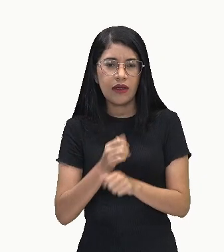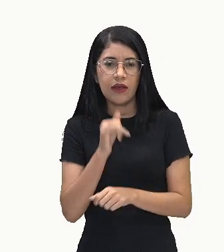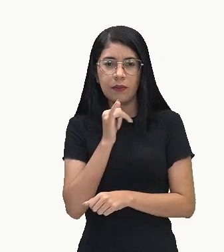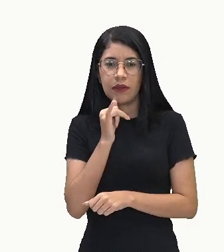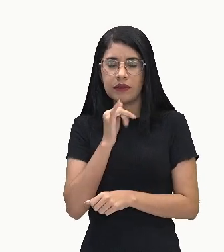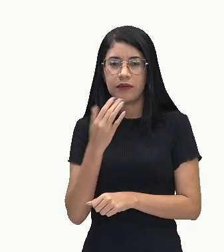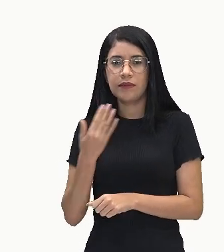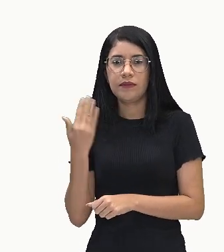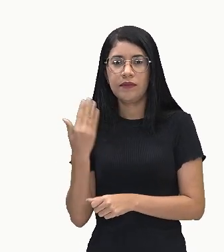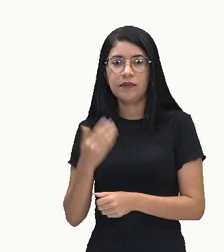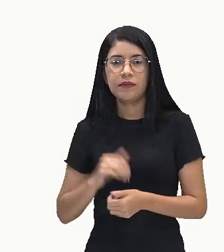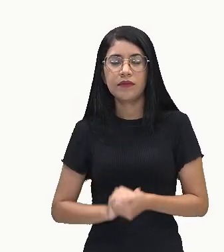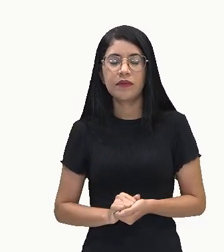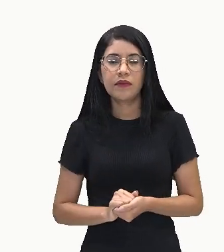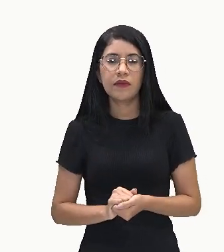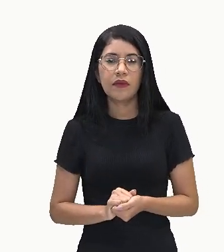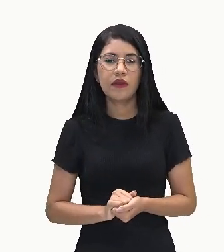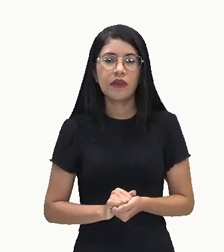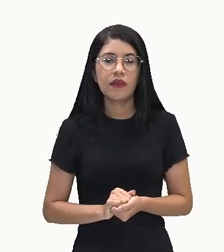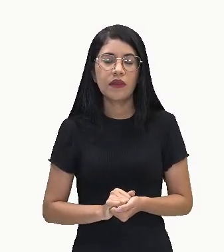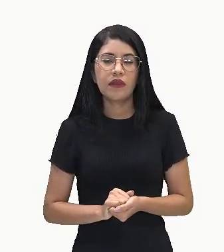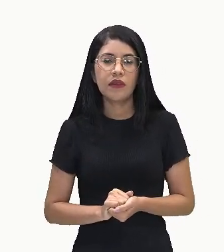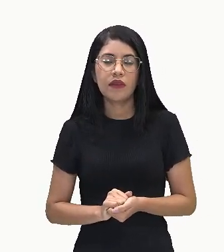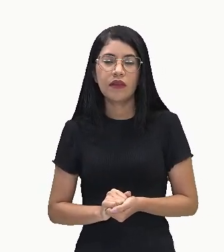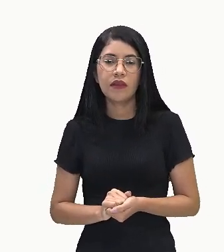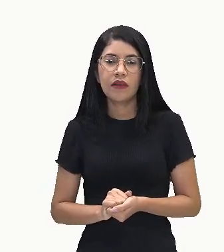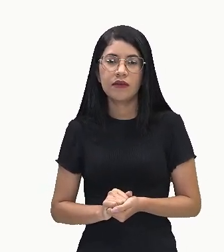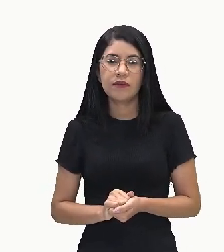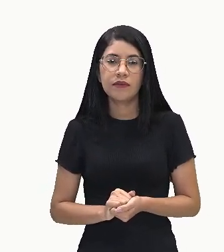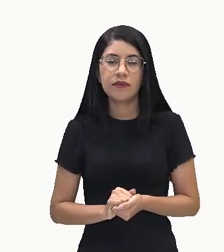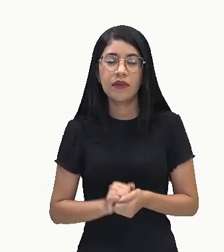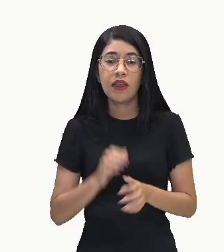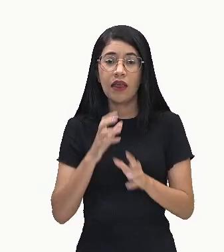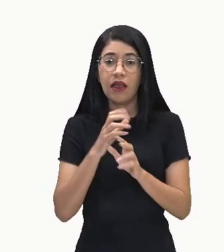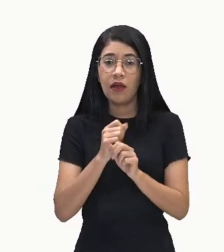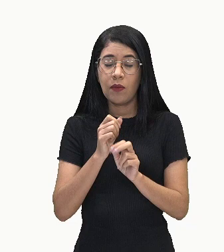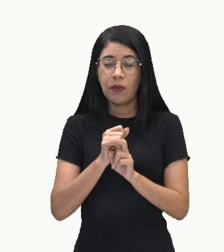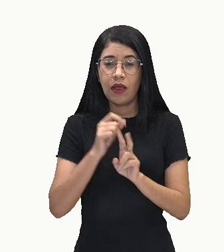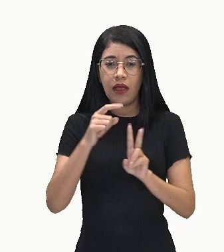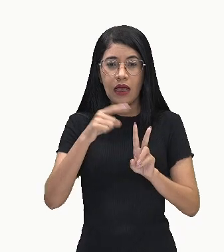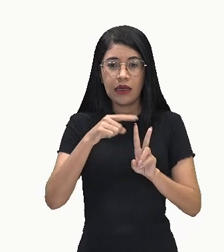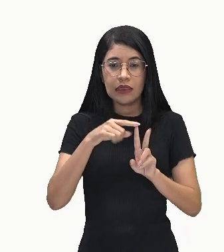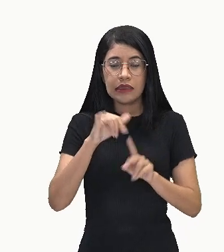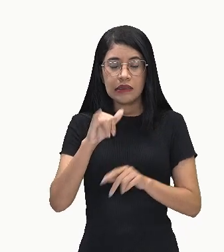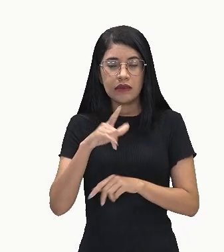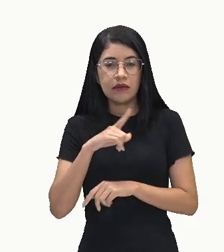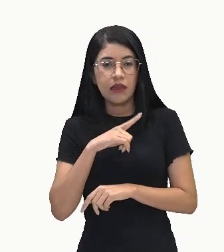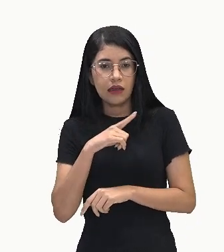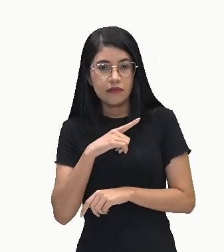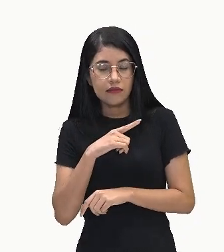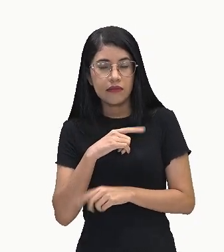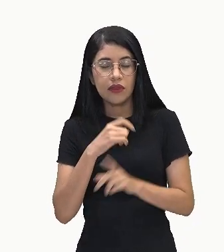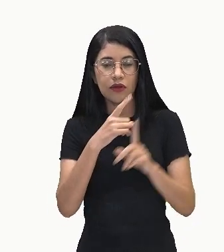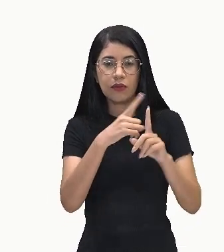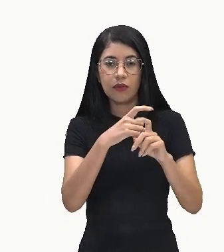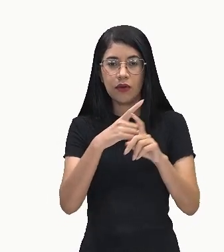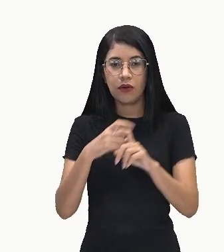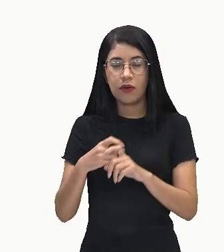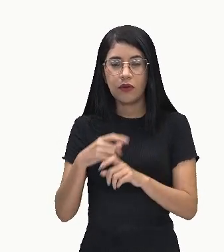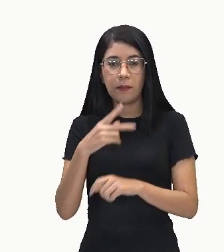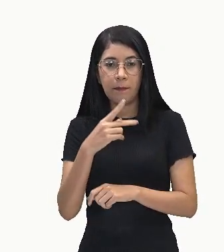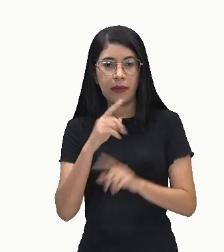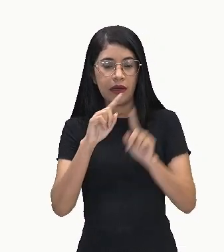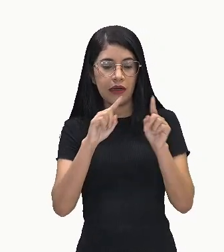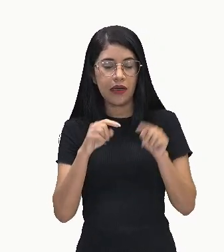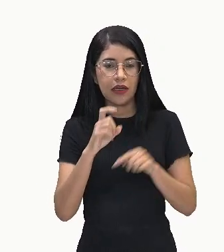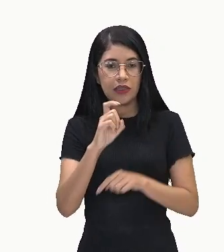Nós temos calcular as raízes, caso existam, né? Foi colocado aqui, bem, caso existam, do polinômio p de x igual a